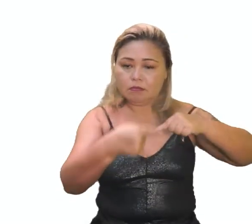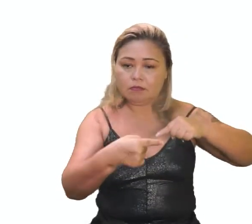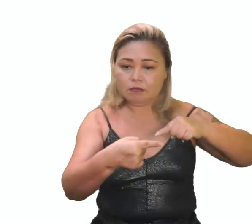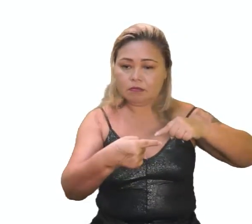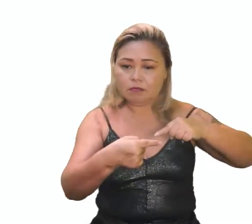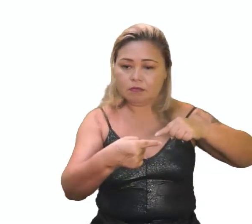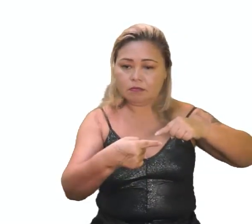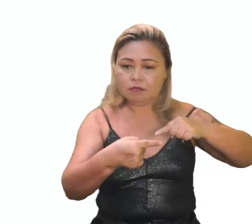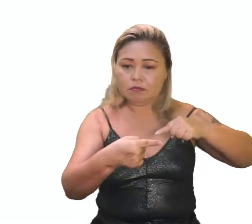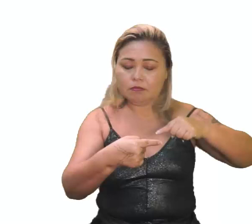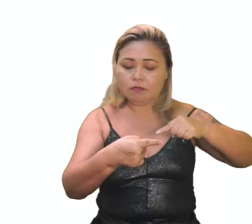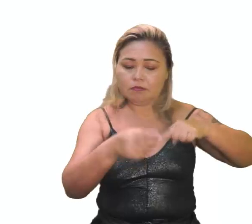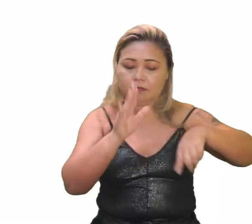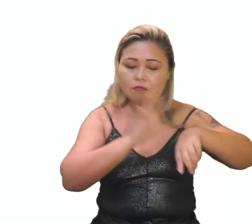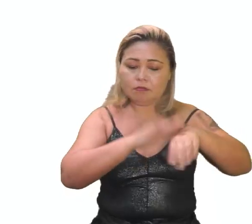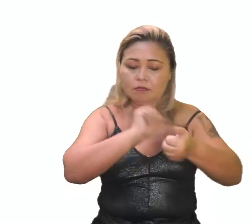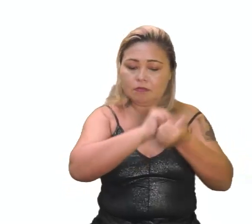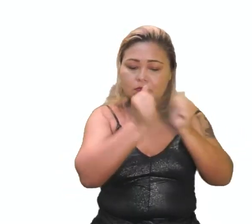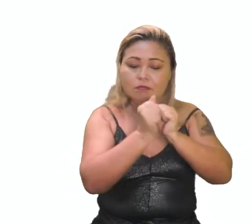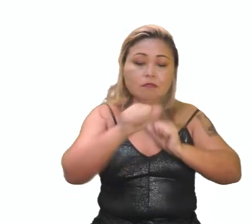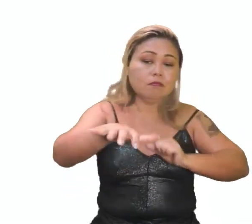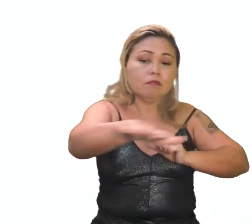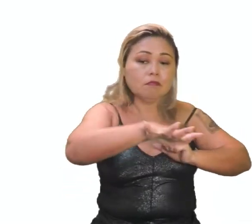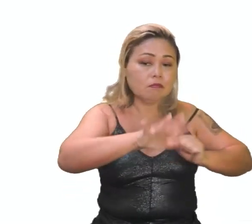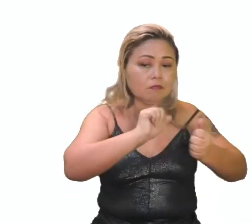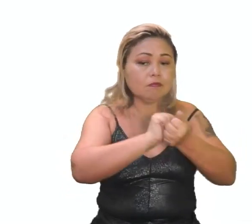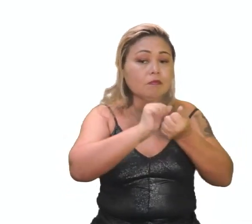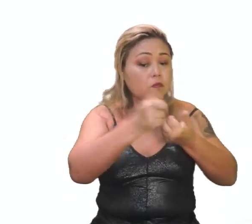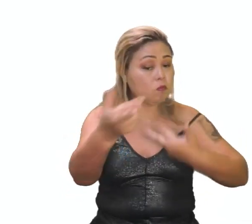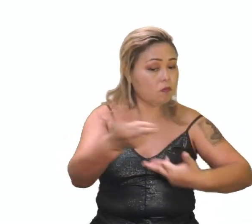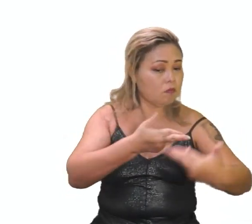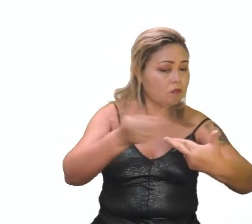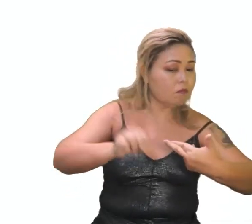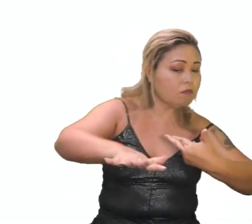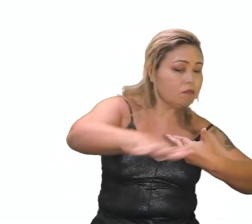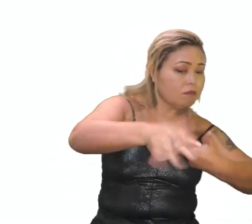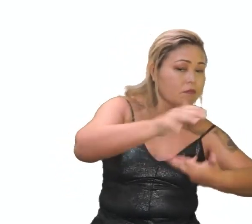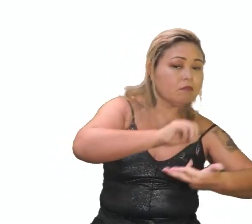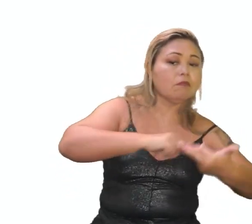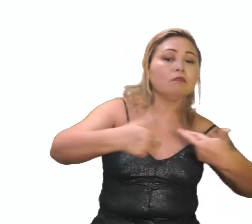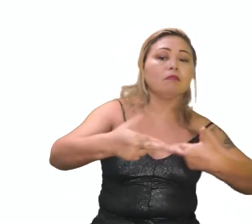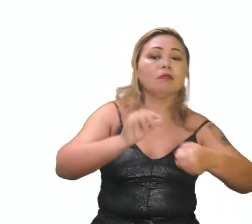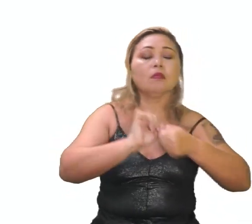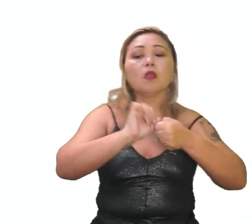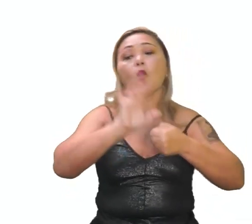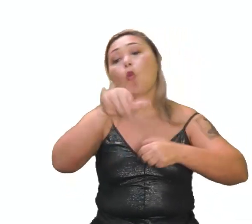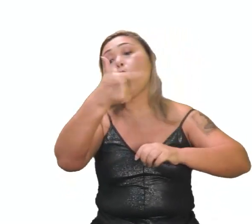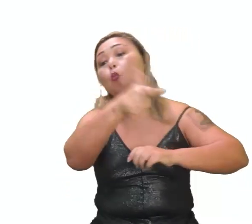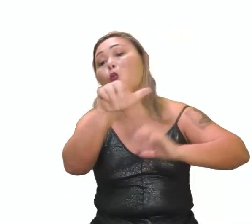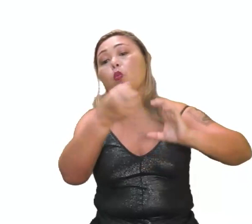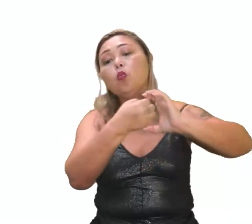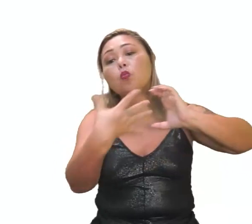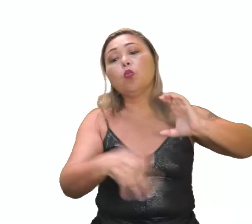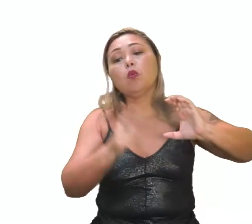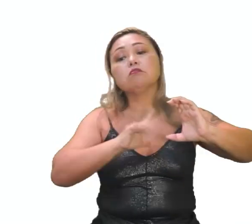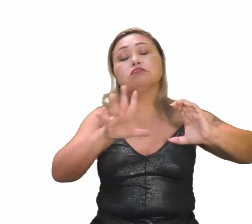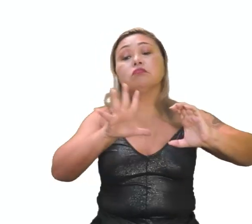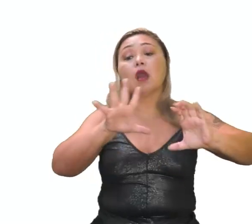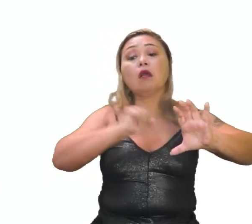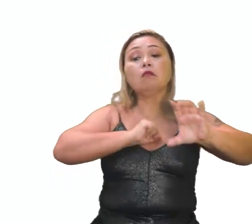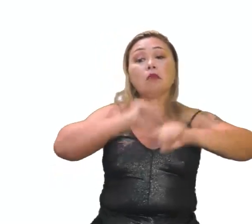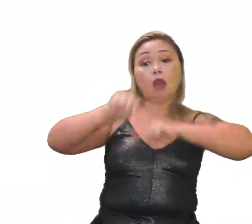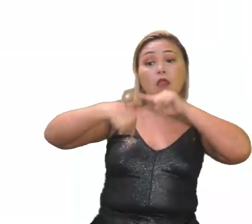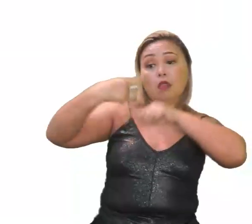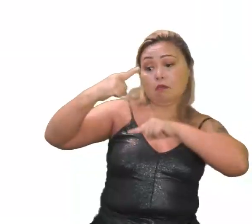heranças que são mais adaptadas ao ambiente, que tem mais correlação com o ambiente, ou daquelas características que você adquire e pode passar